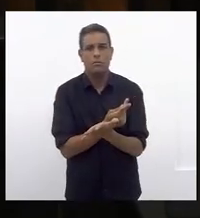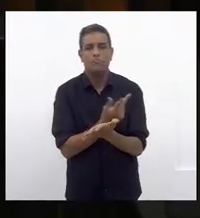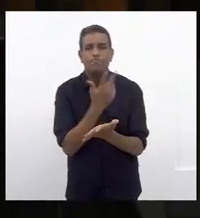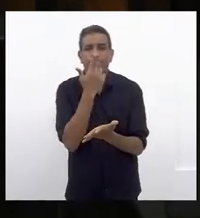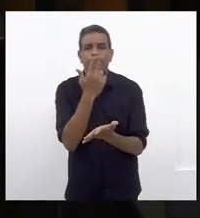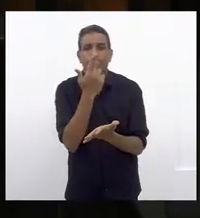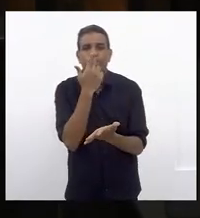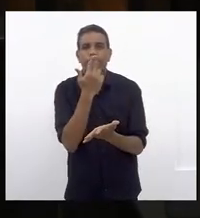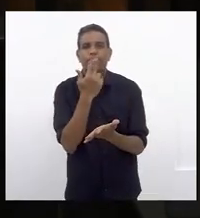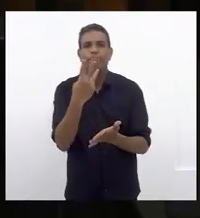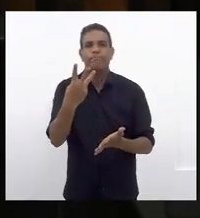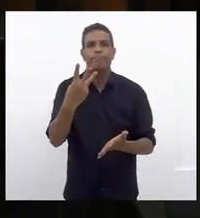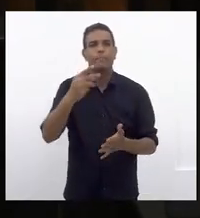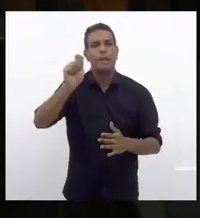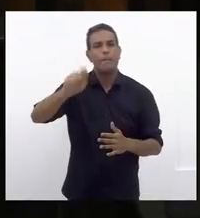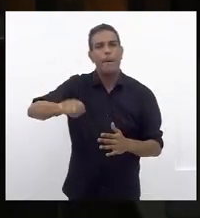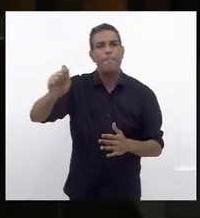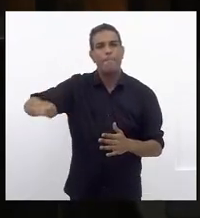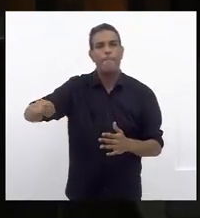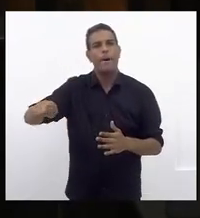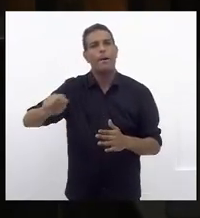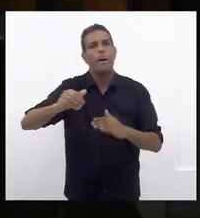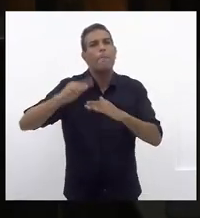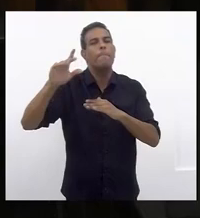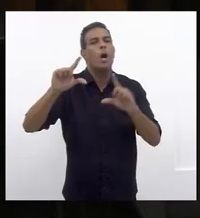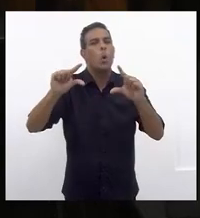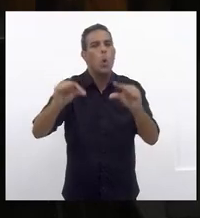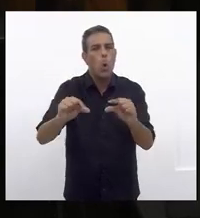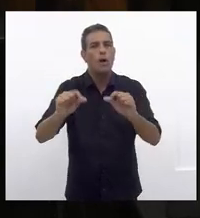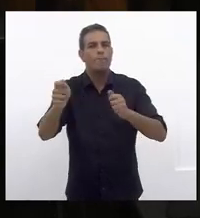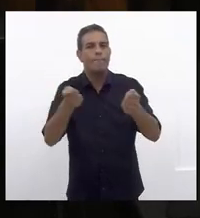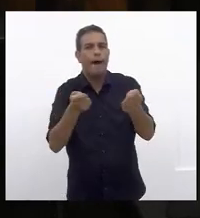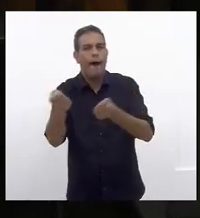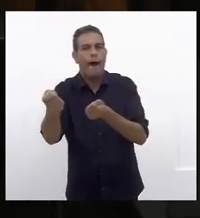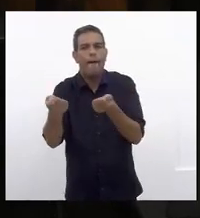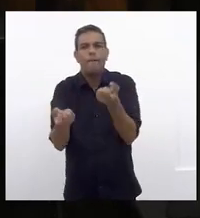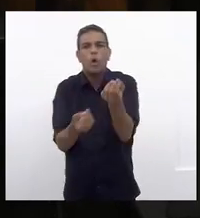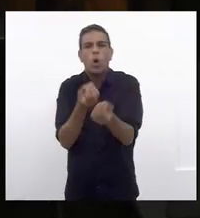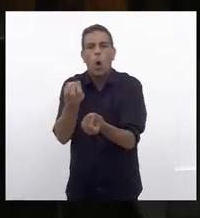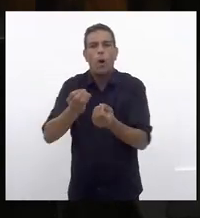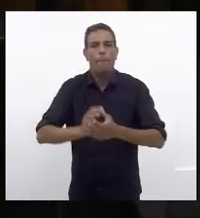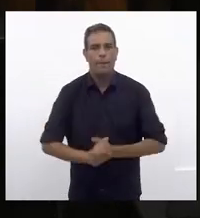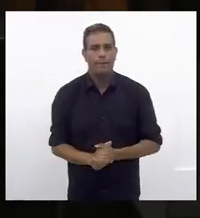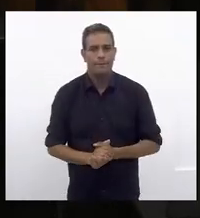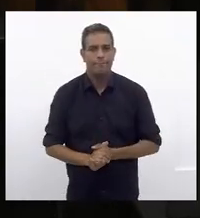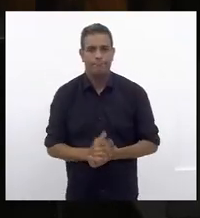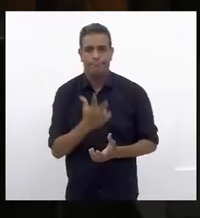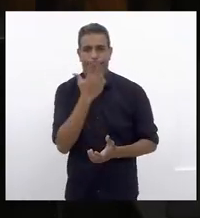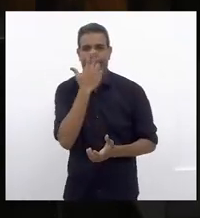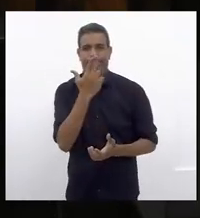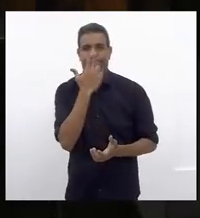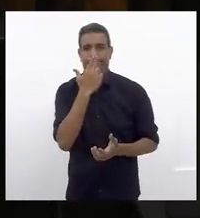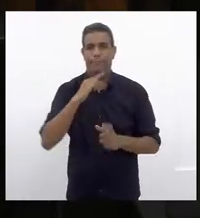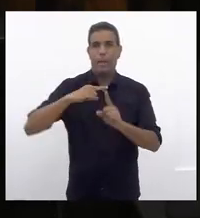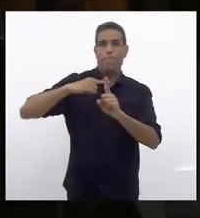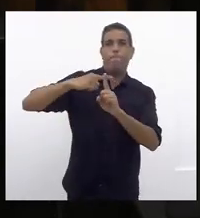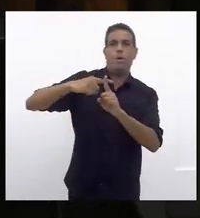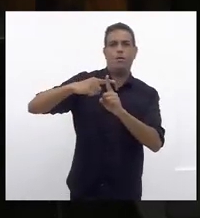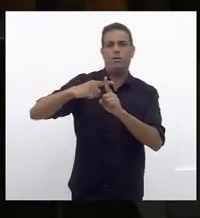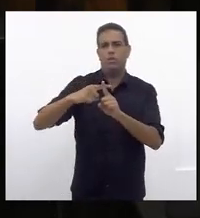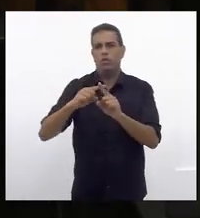apenas 3 meses ou um pouco menos de operação. Isso parece